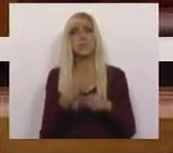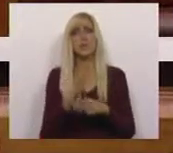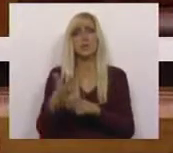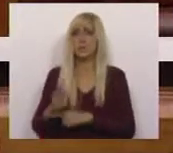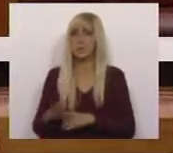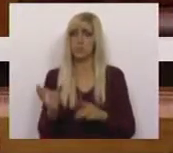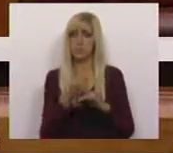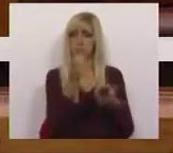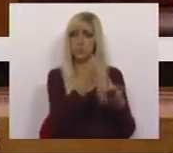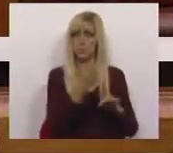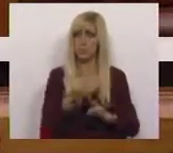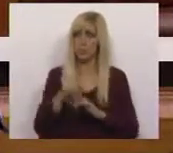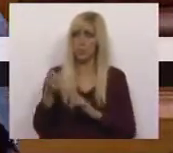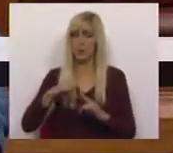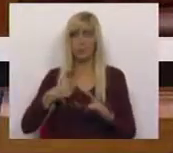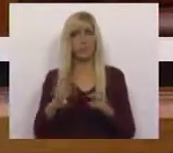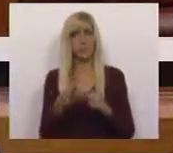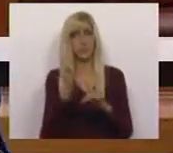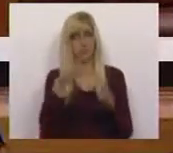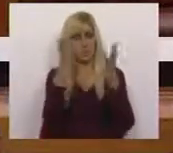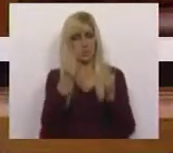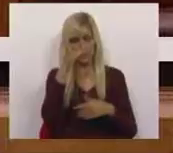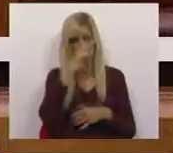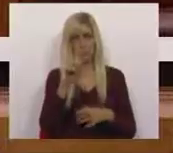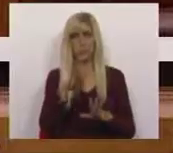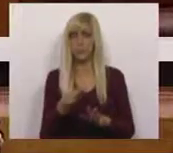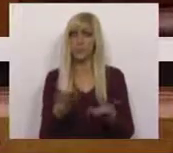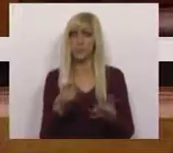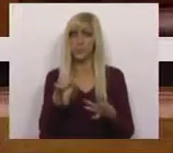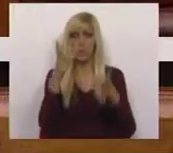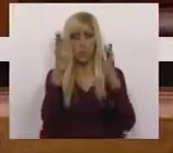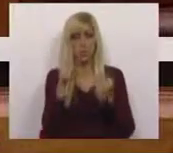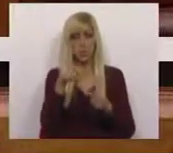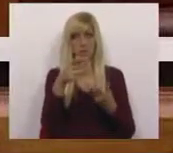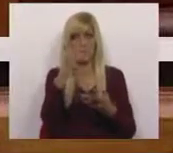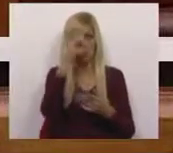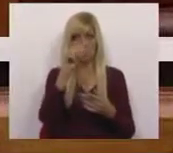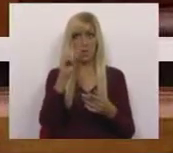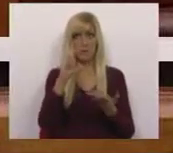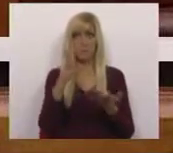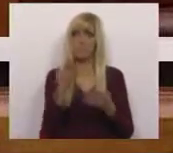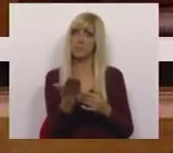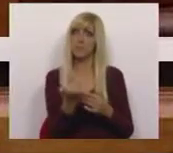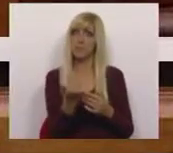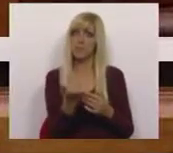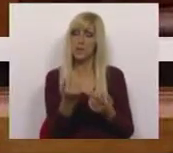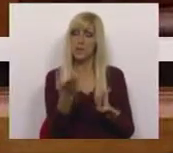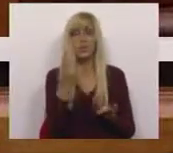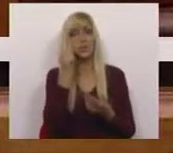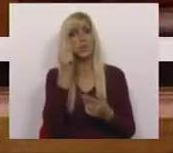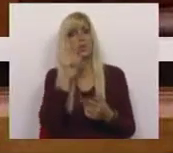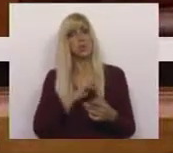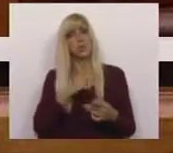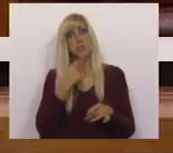várias conquistas que os Verdes conseguiram neste Orçamento de Estado. Este orçamento está ainda longe, senhoras e senhores